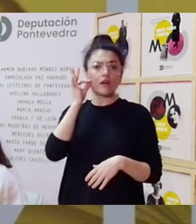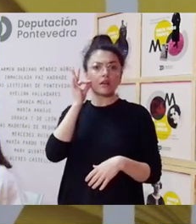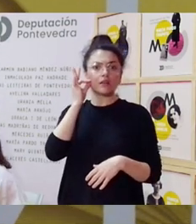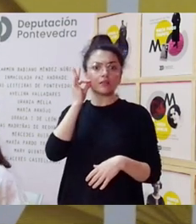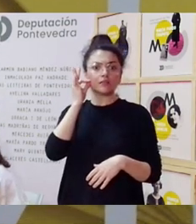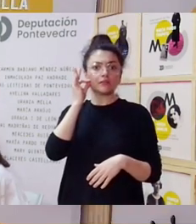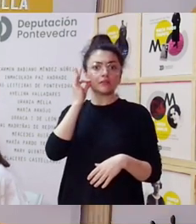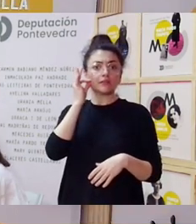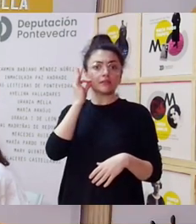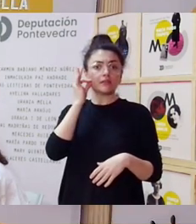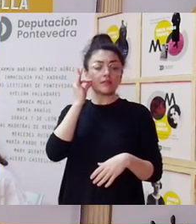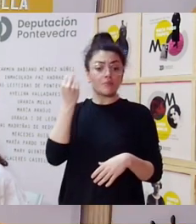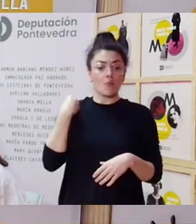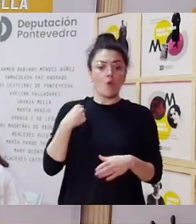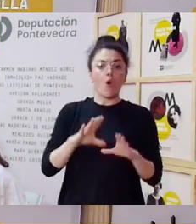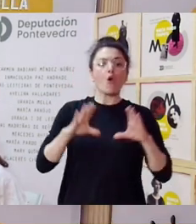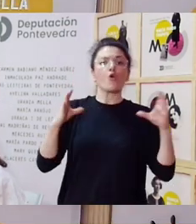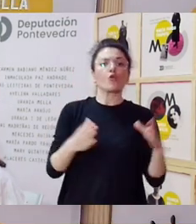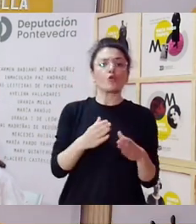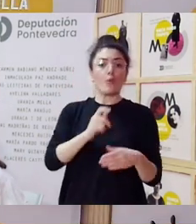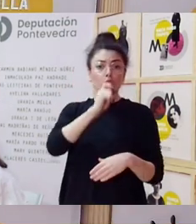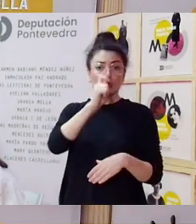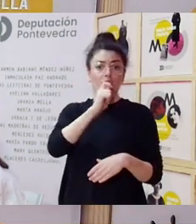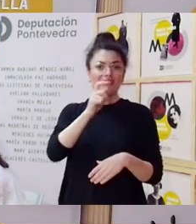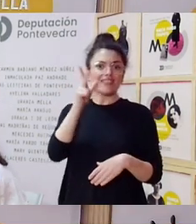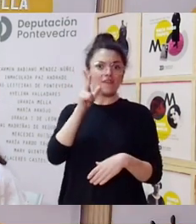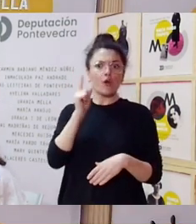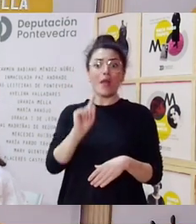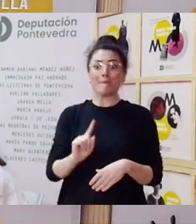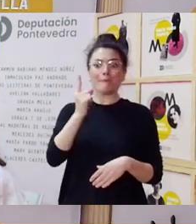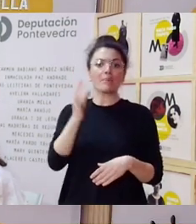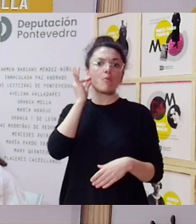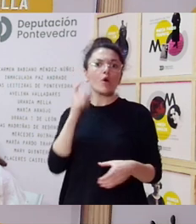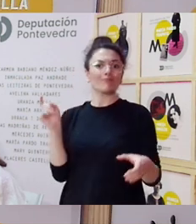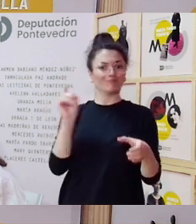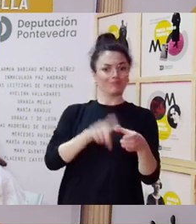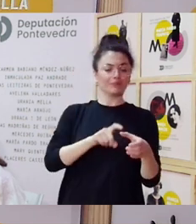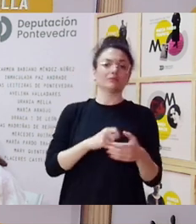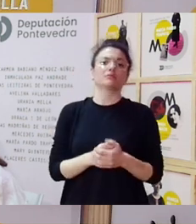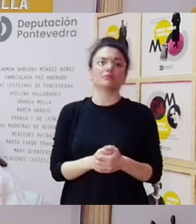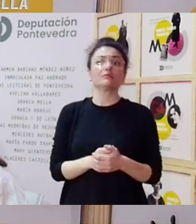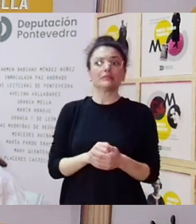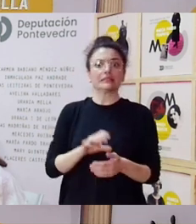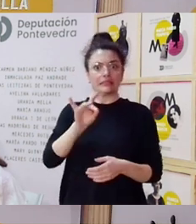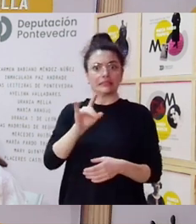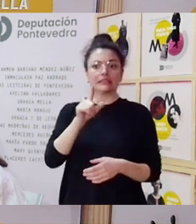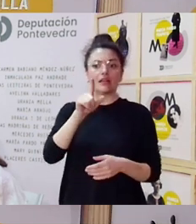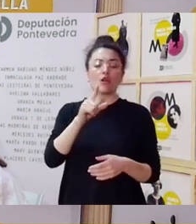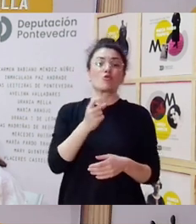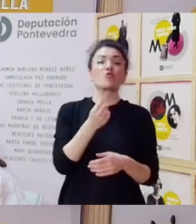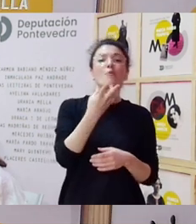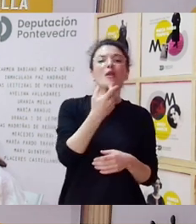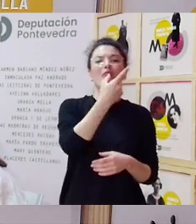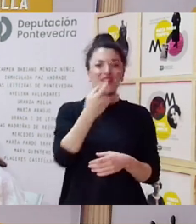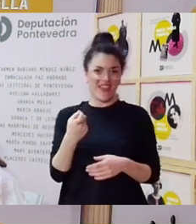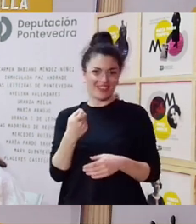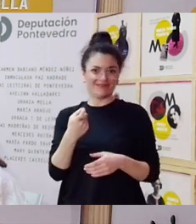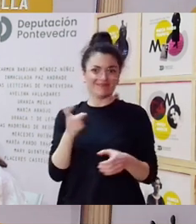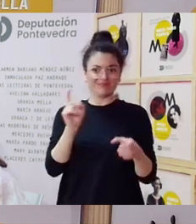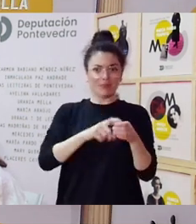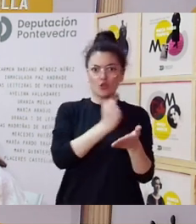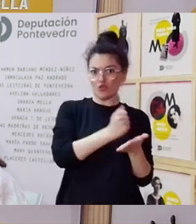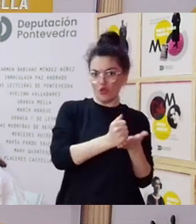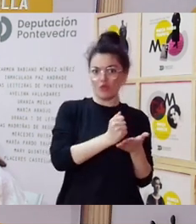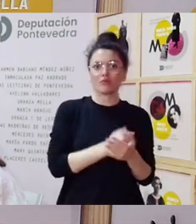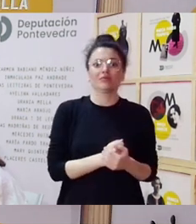inscribirse na agrupación socialista de Vigo, con todo o que iso conleva. Foi co número 100. O sea, solo